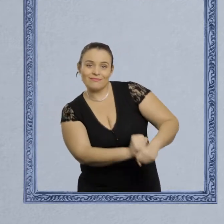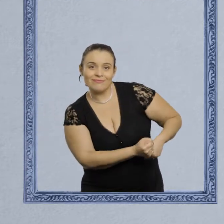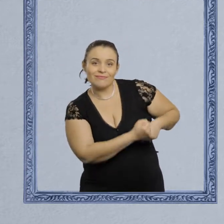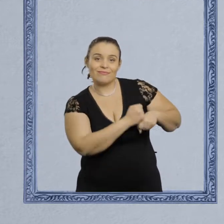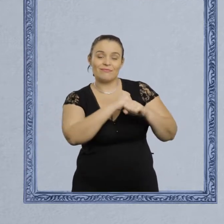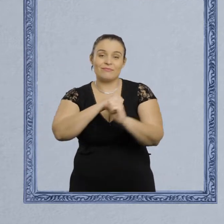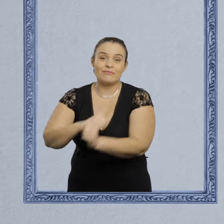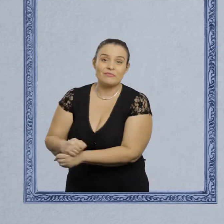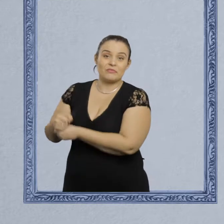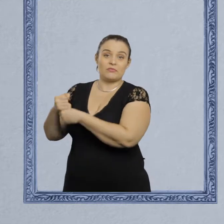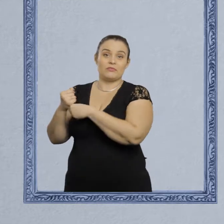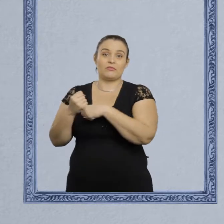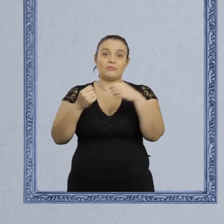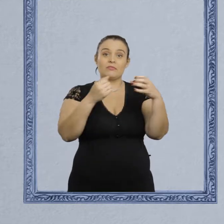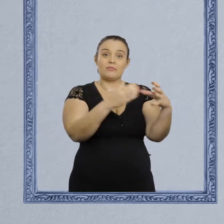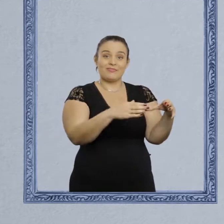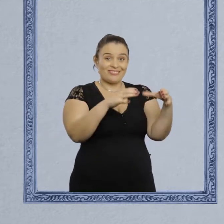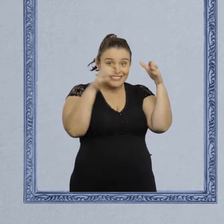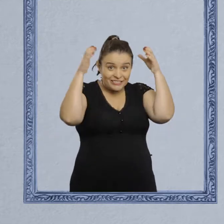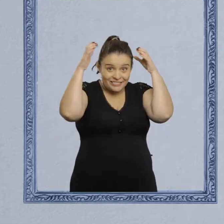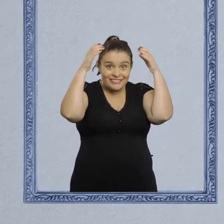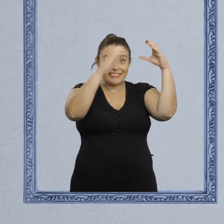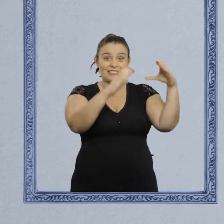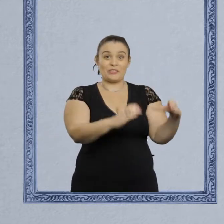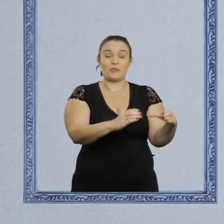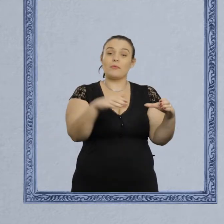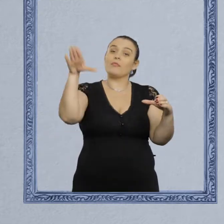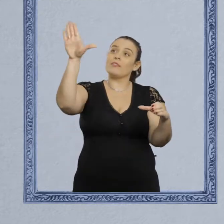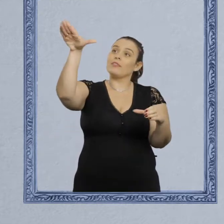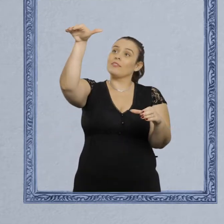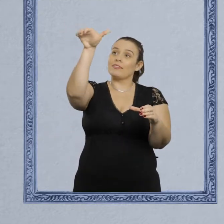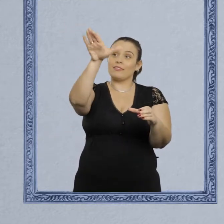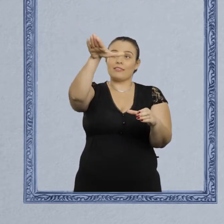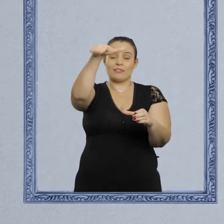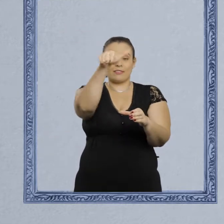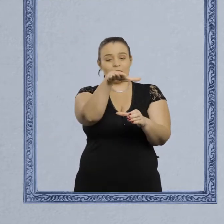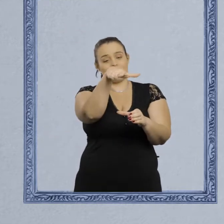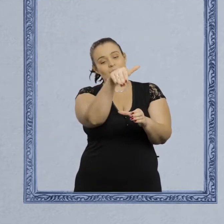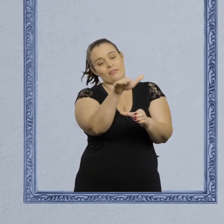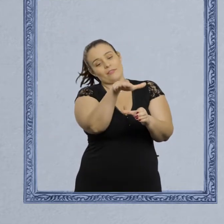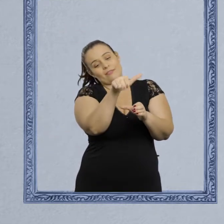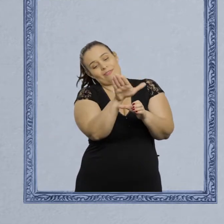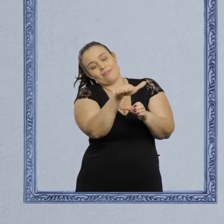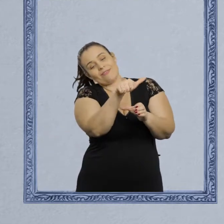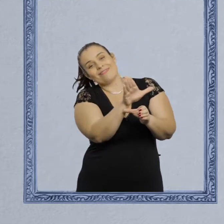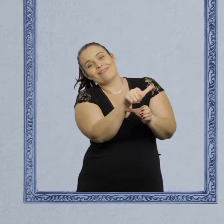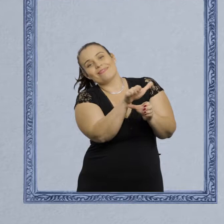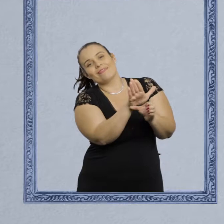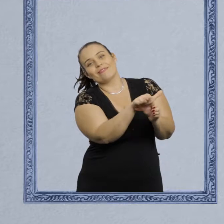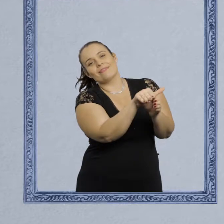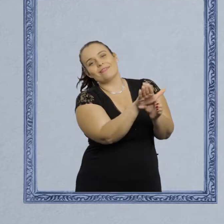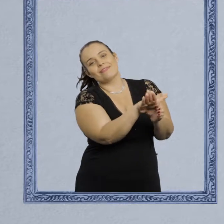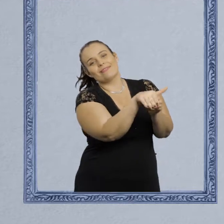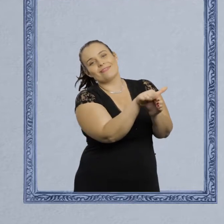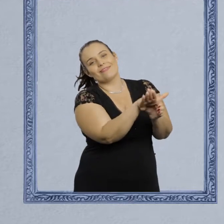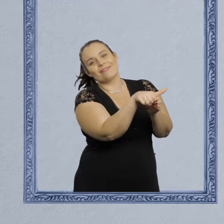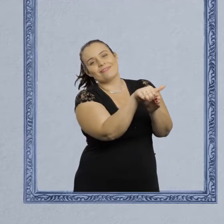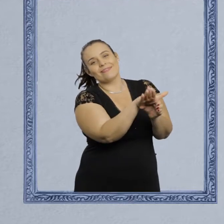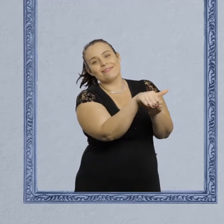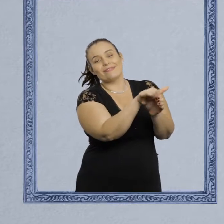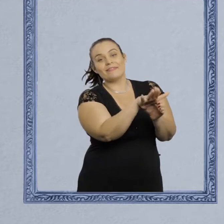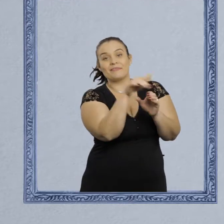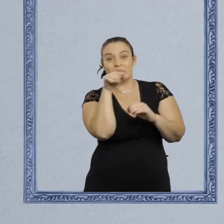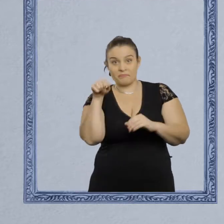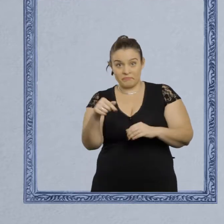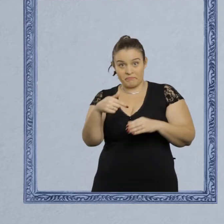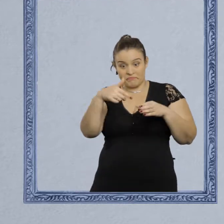pousou no chapéu. Sentou-se para continuar a chocar seus ovos. Peter chegou na terra. Ele deixou o ninho num lugar